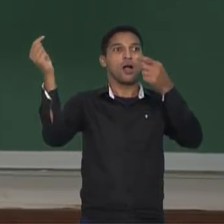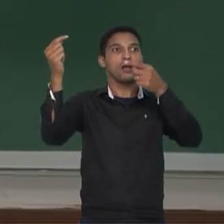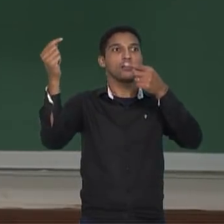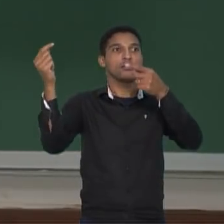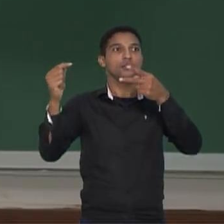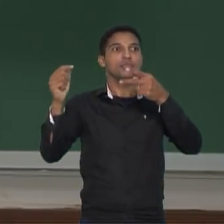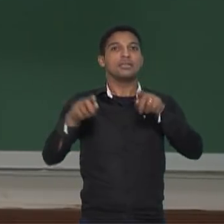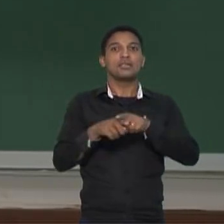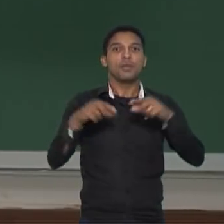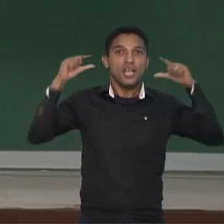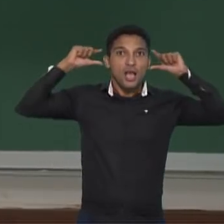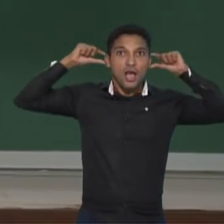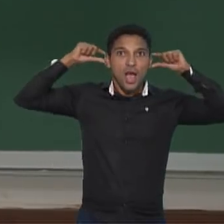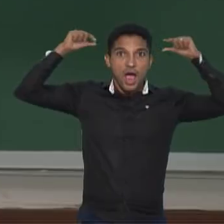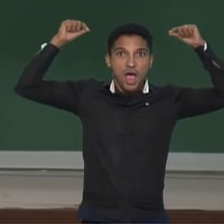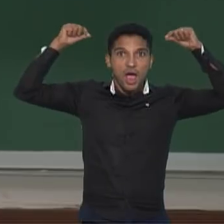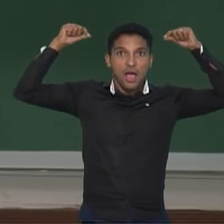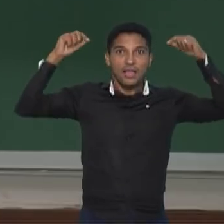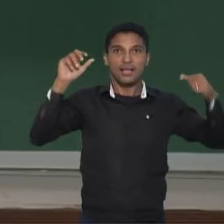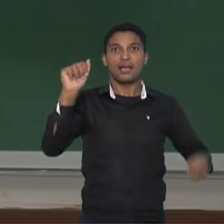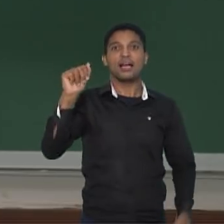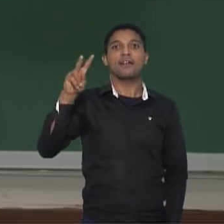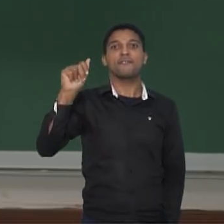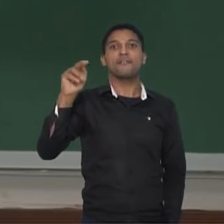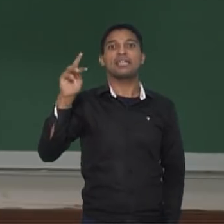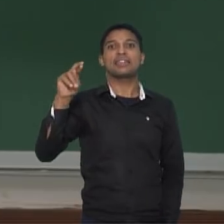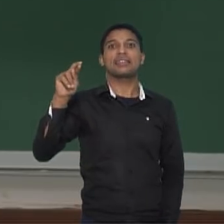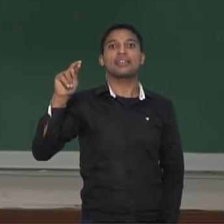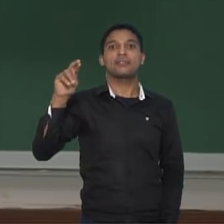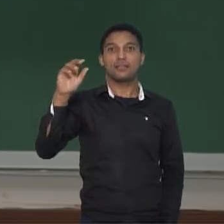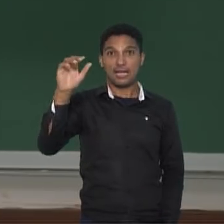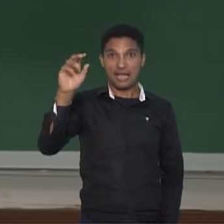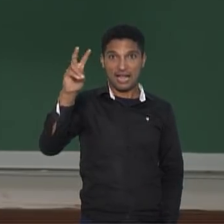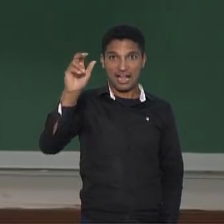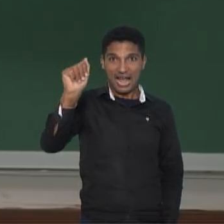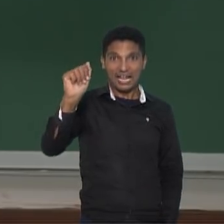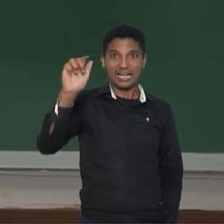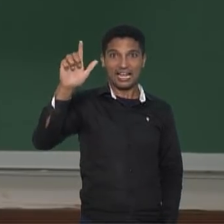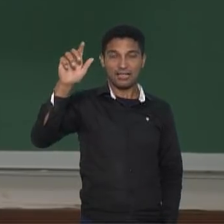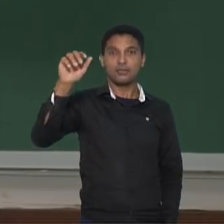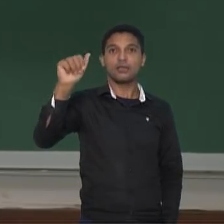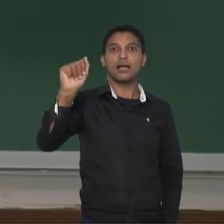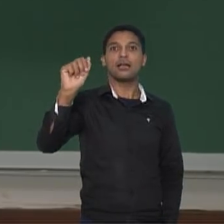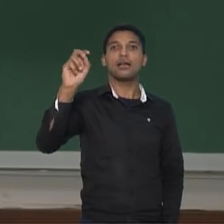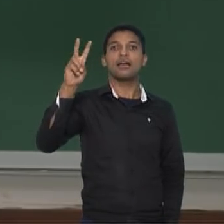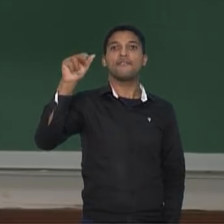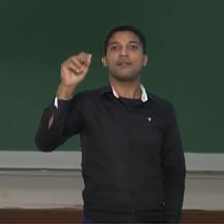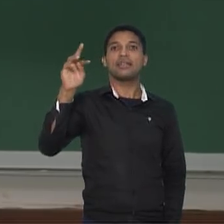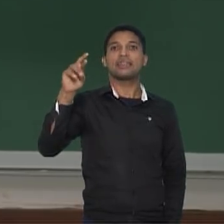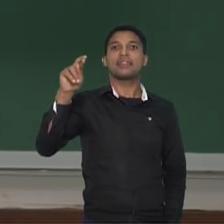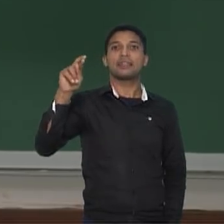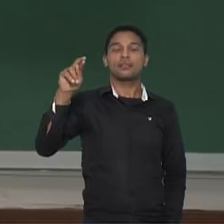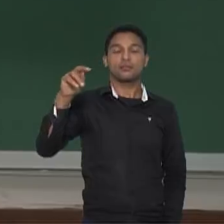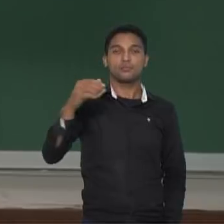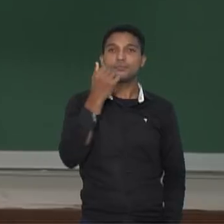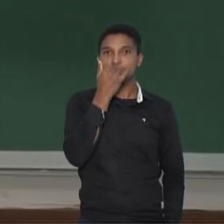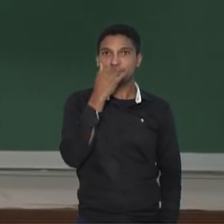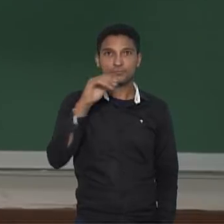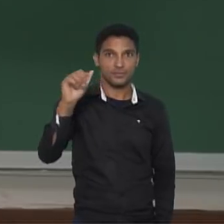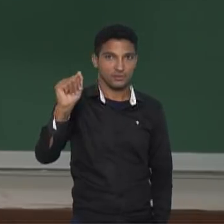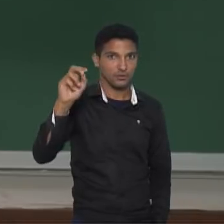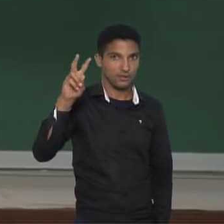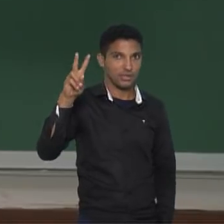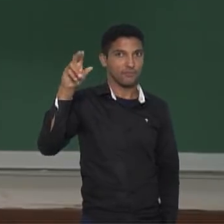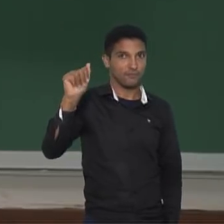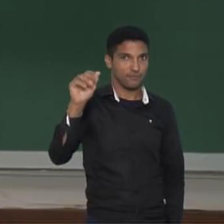filmes da mídia aí, que trazem essa questão ambiental de forma bem legal. O Ali é um desenho, né, maravilhoso. E